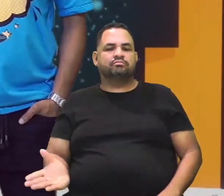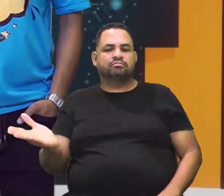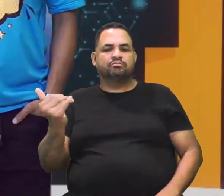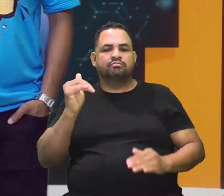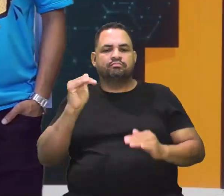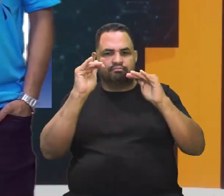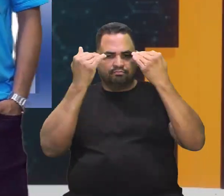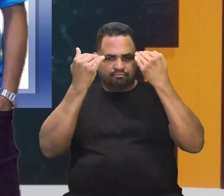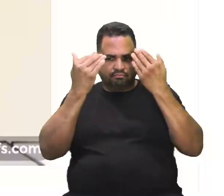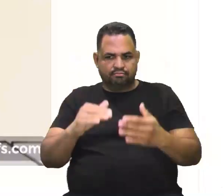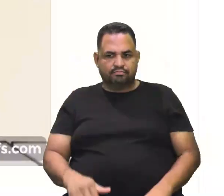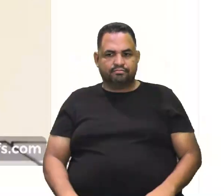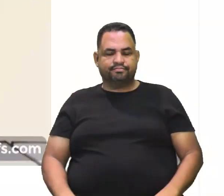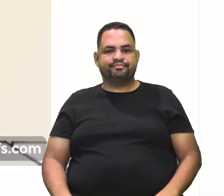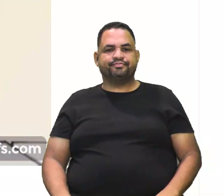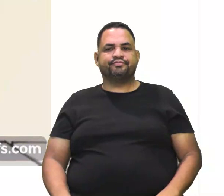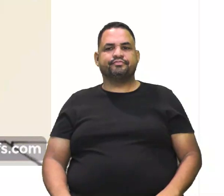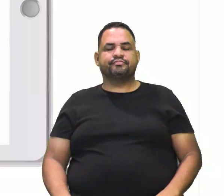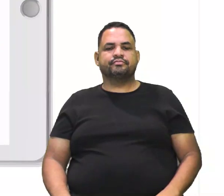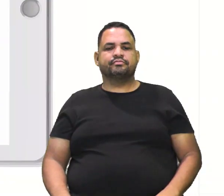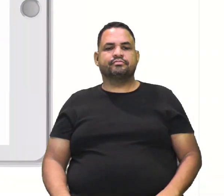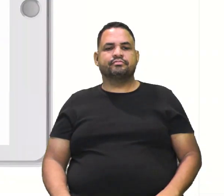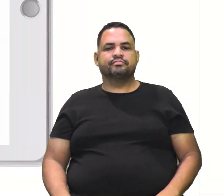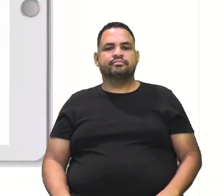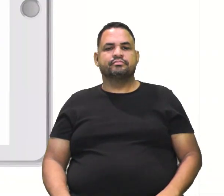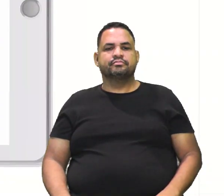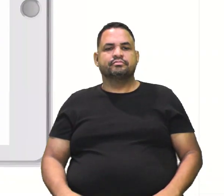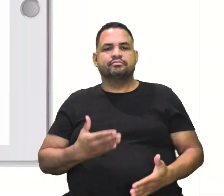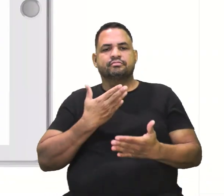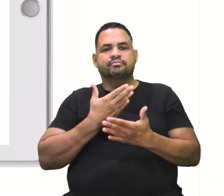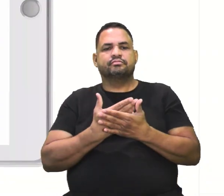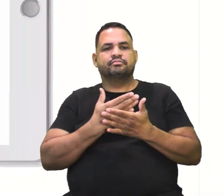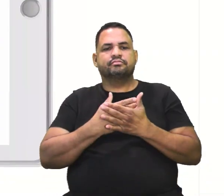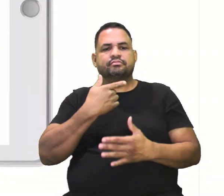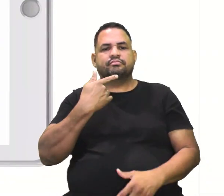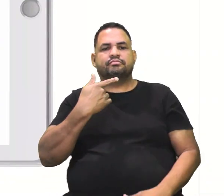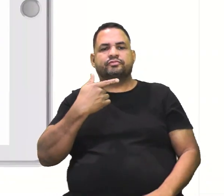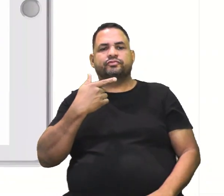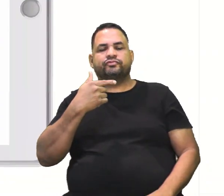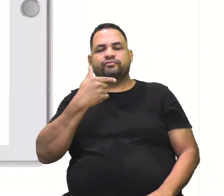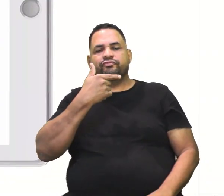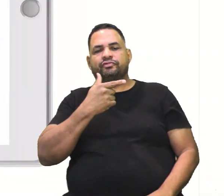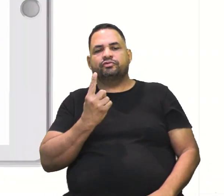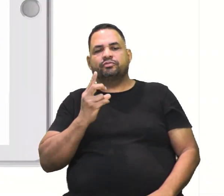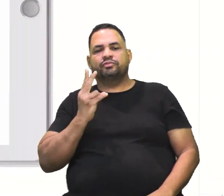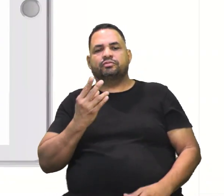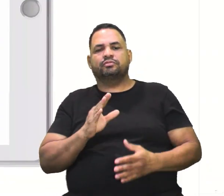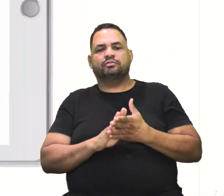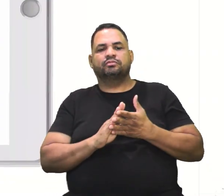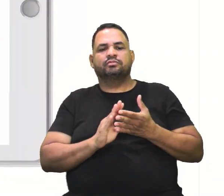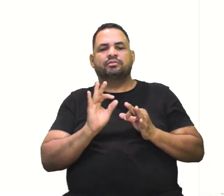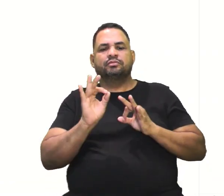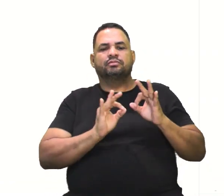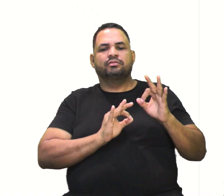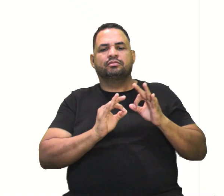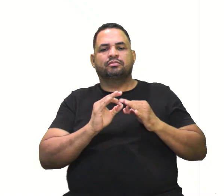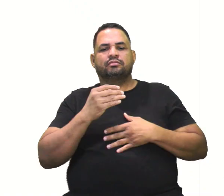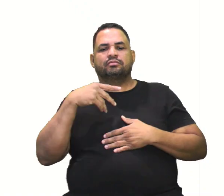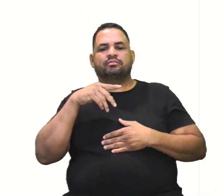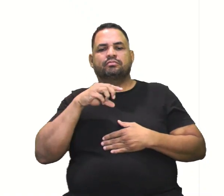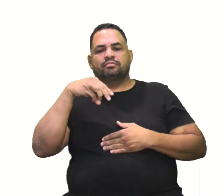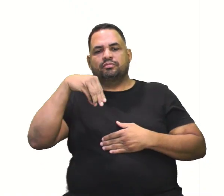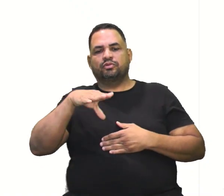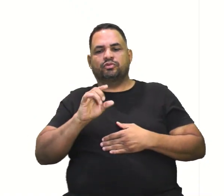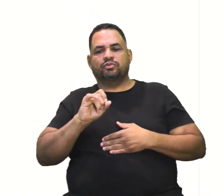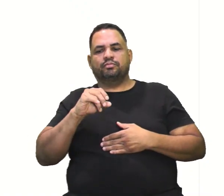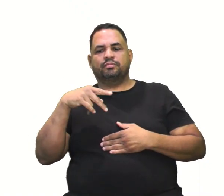bora concentrar, vamos lá! Começamos assim, com a aula 21.1, coordenadas do ponto médio e alinhamento de três